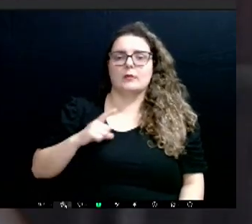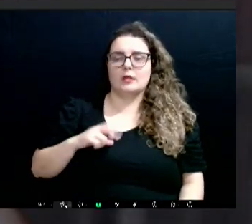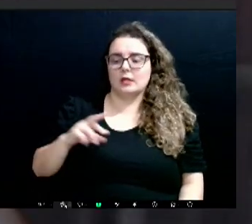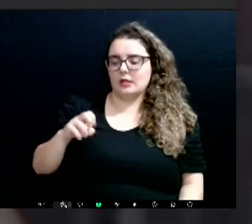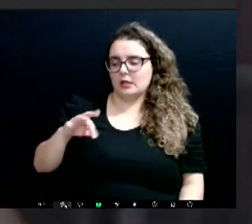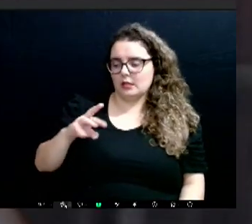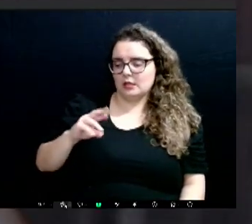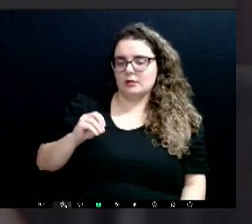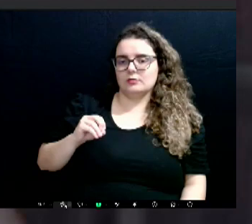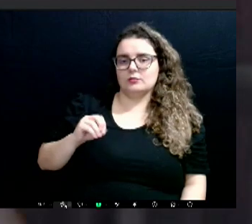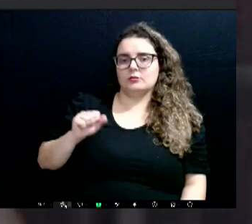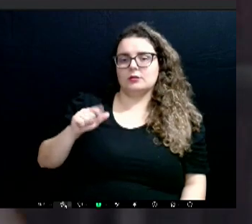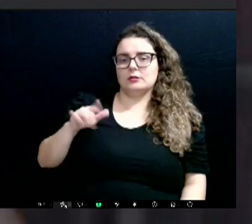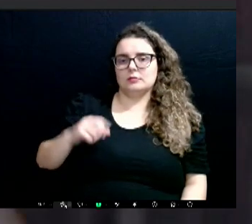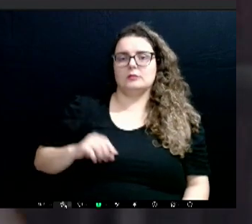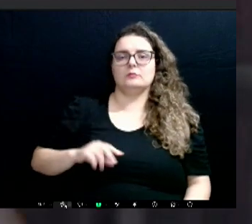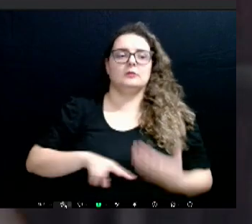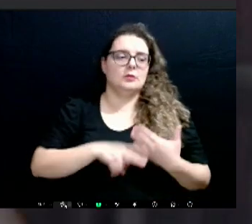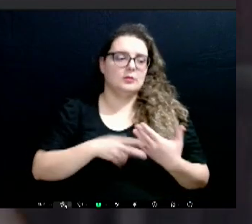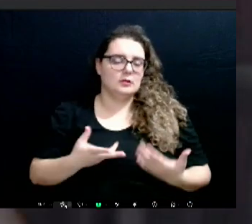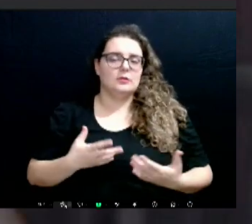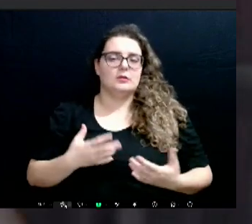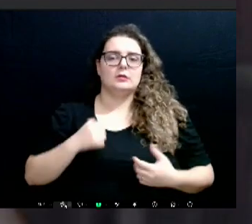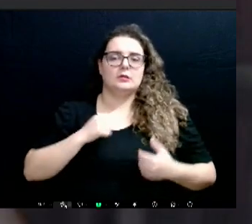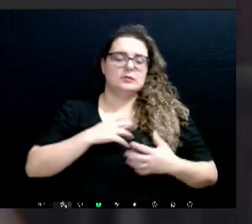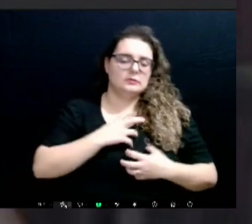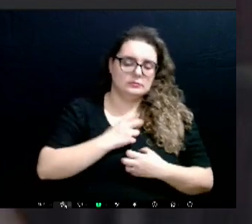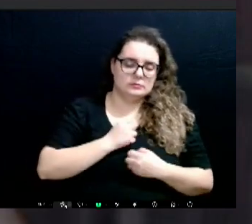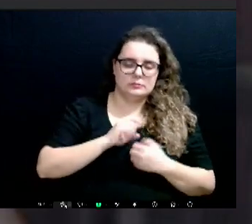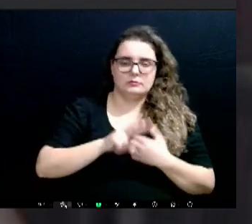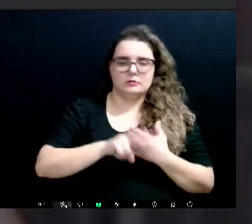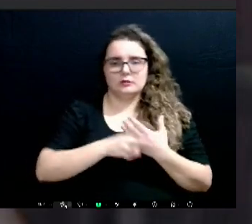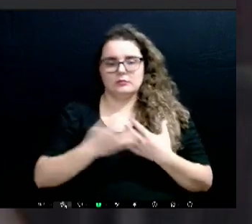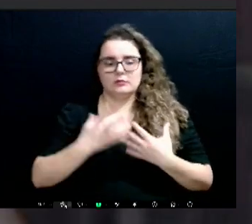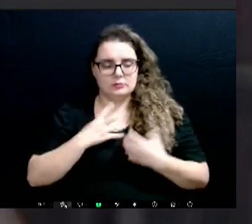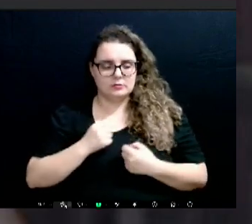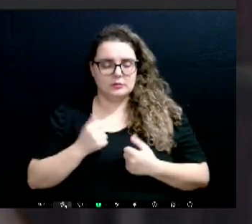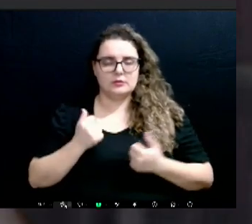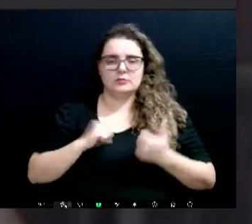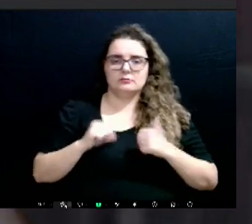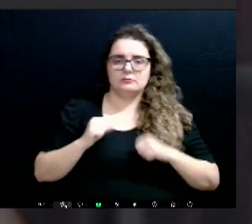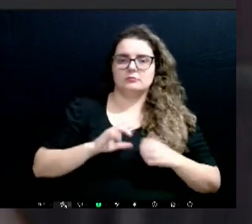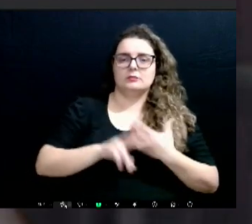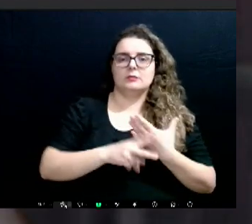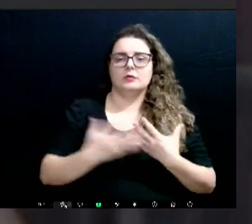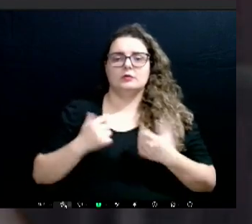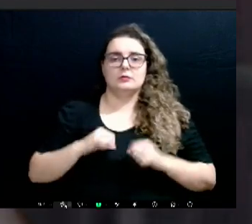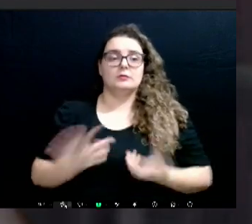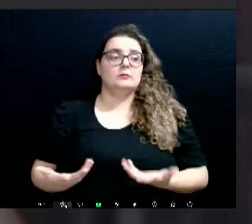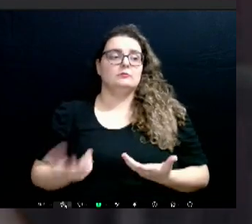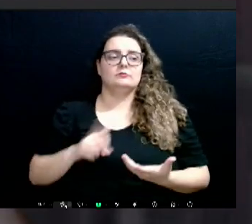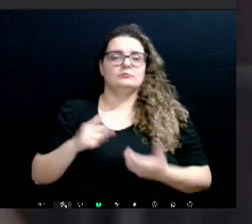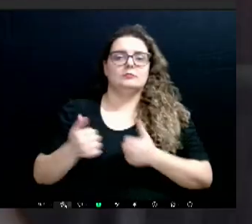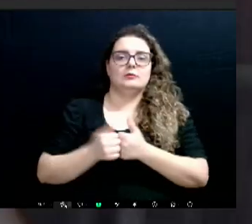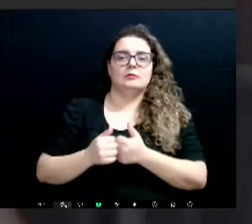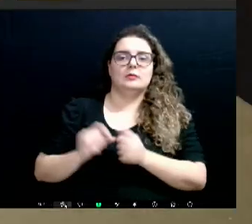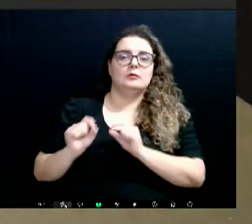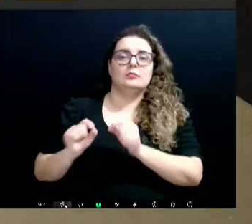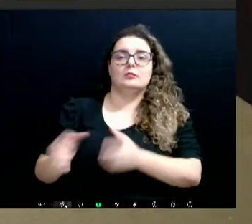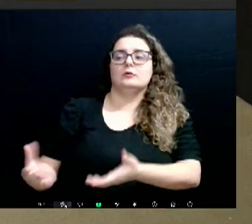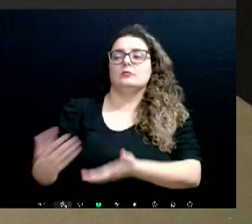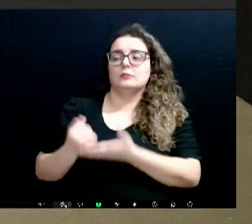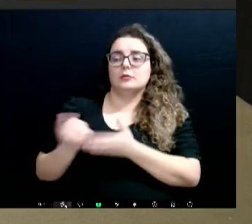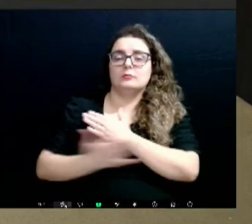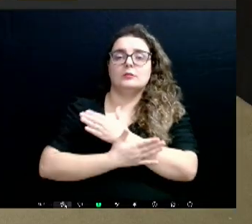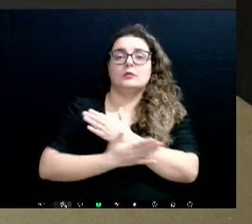gera ansiedade, gera ansiedade pelo fato de não estar perto, onde está aquilo que me ajuda? E como que a gente faz